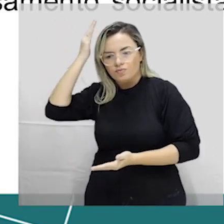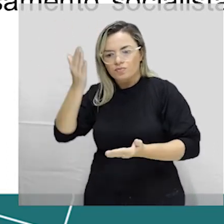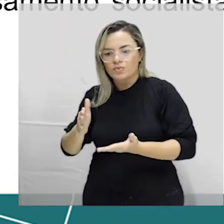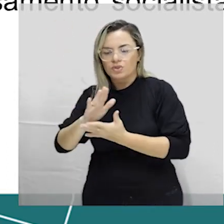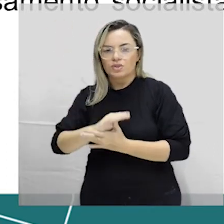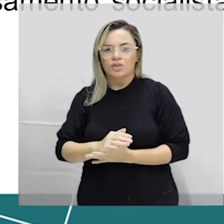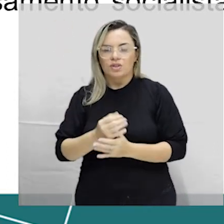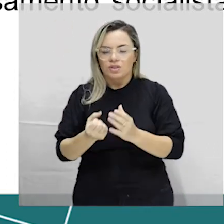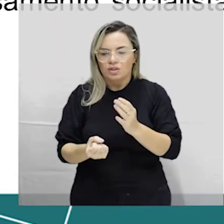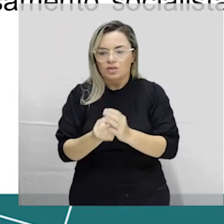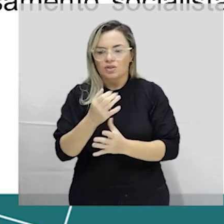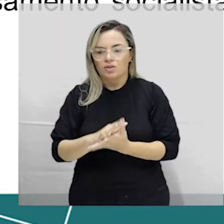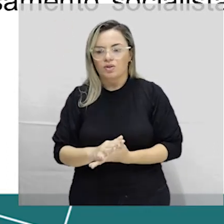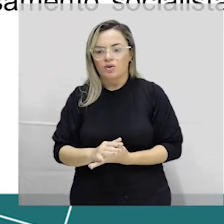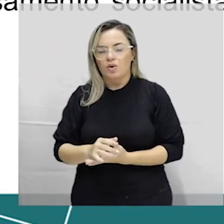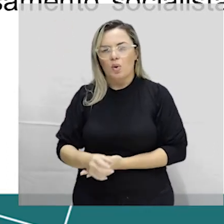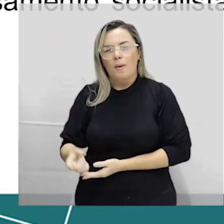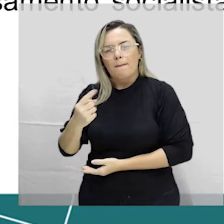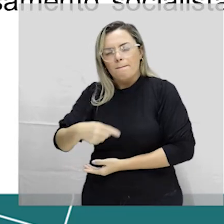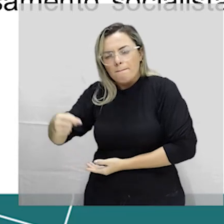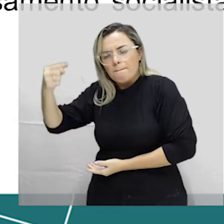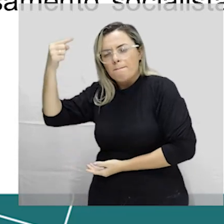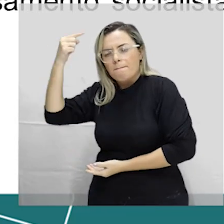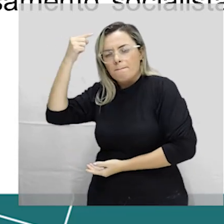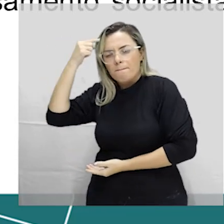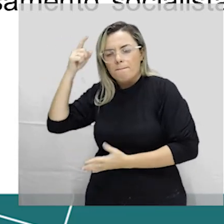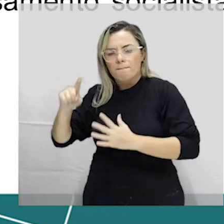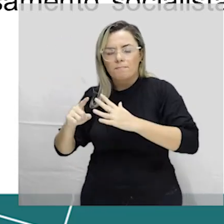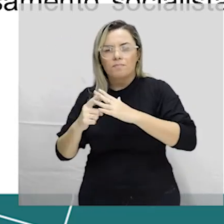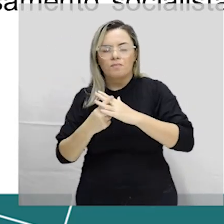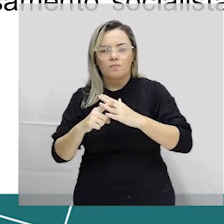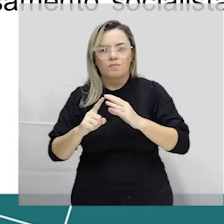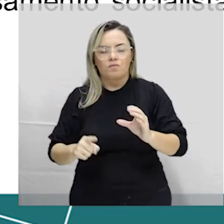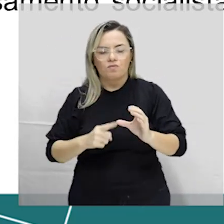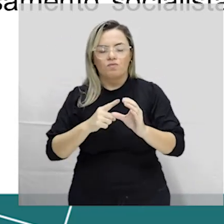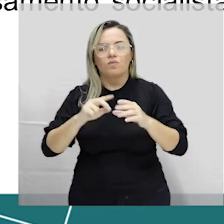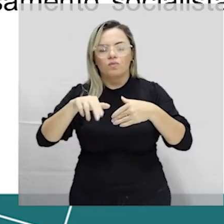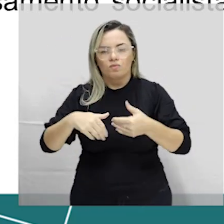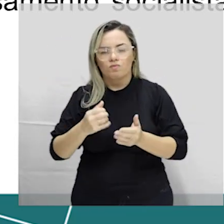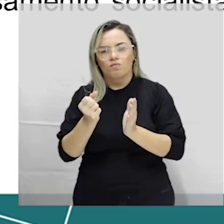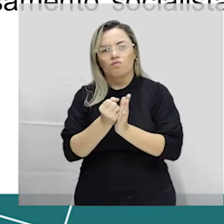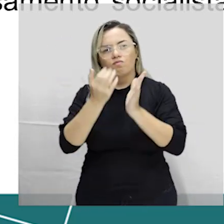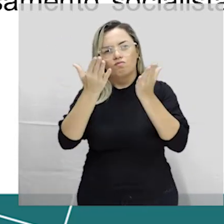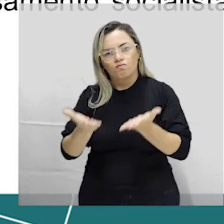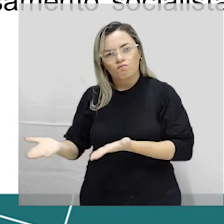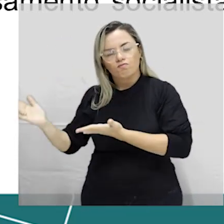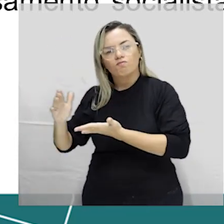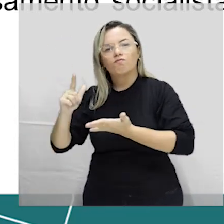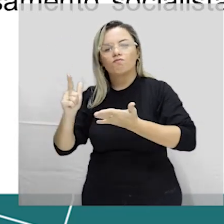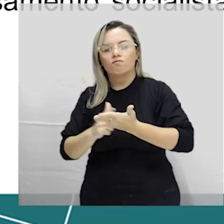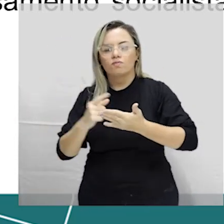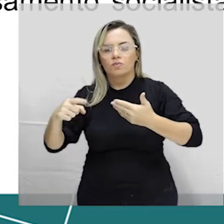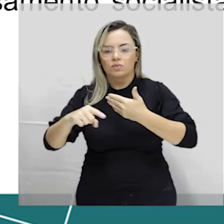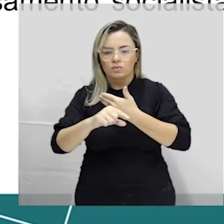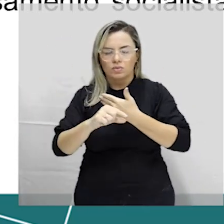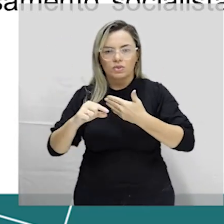comunista. Então a tese do socialismo científico e do comunismo estão presentes nessa obra de